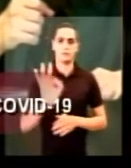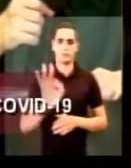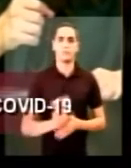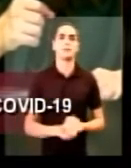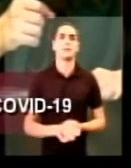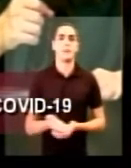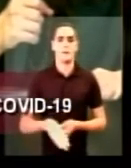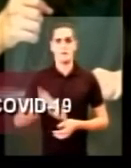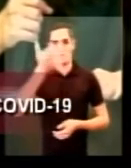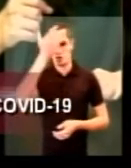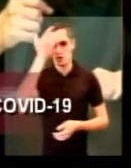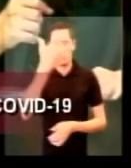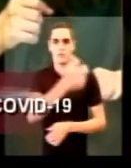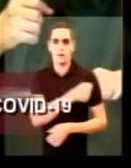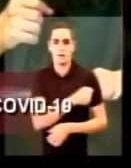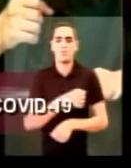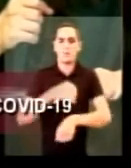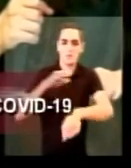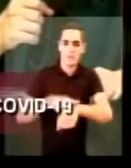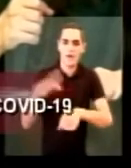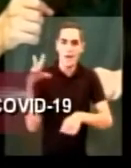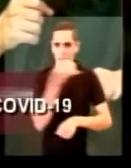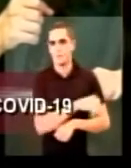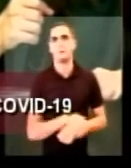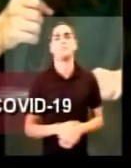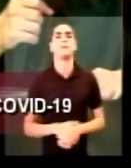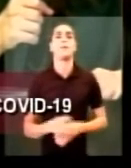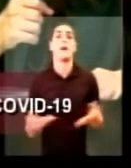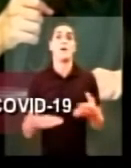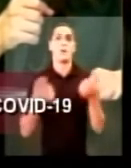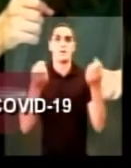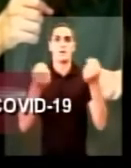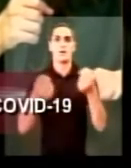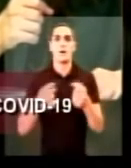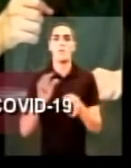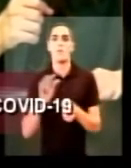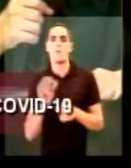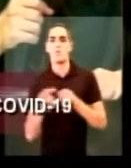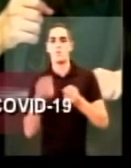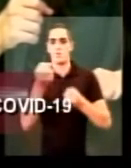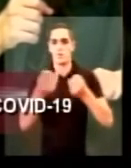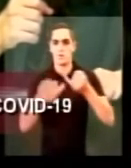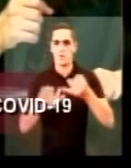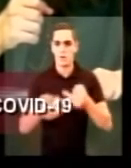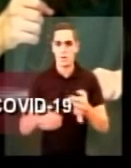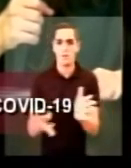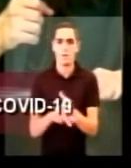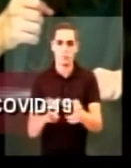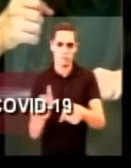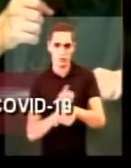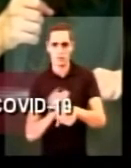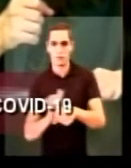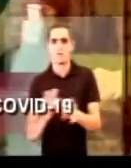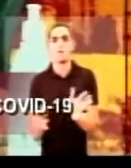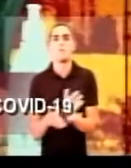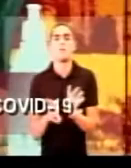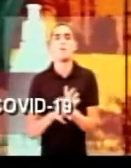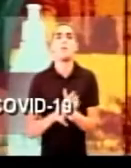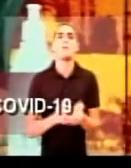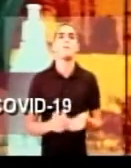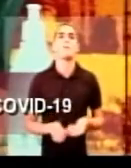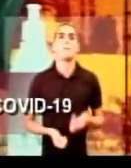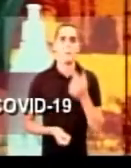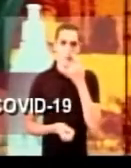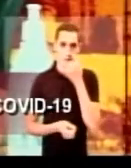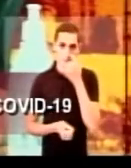tempo possível. E agora eu vou falar um pouquinho sobre as estratégias de vacinação que nós pensamos inicialmente para esses dois grupos,